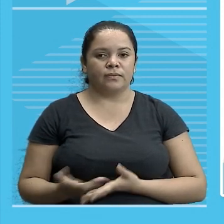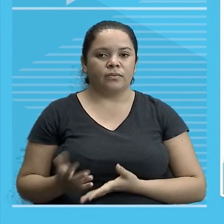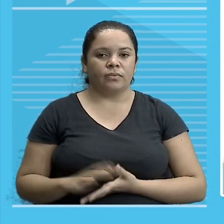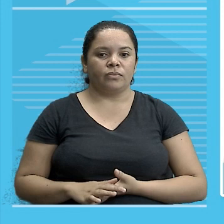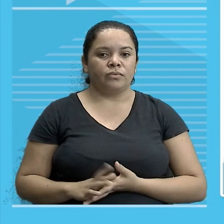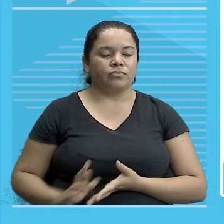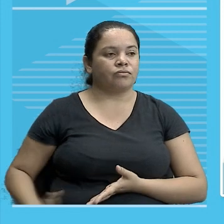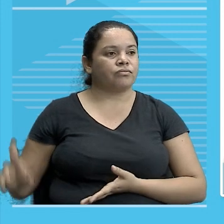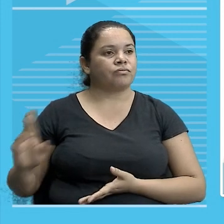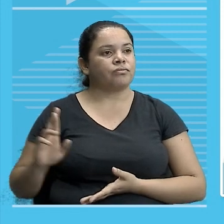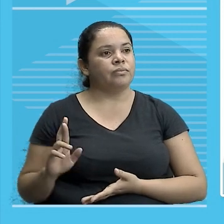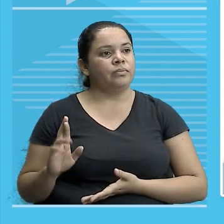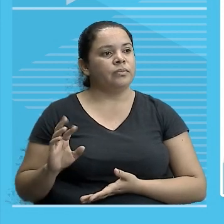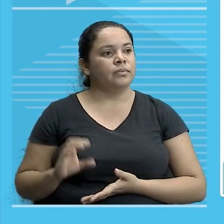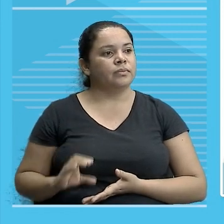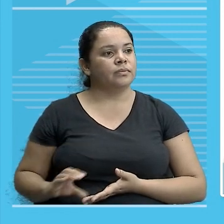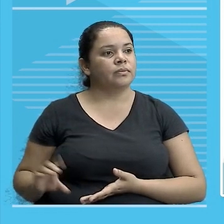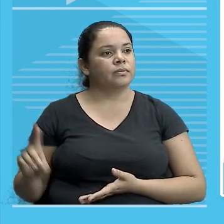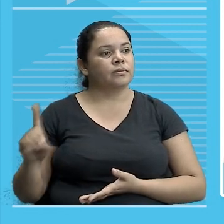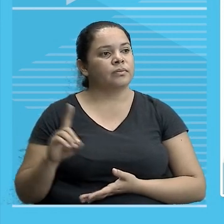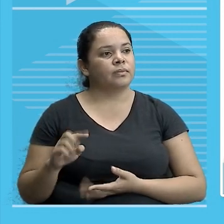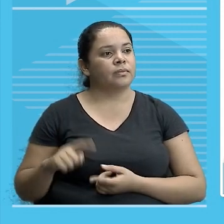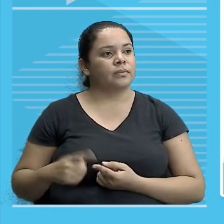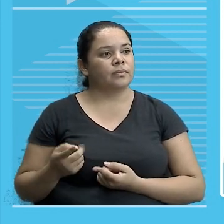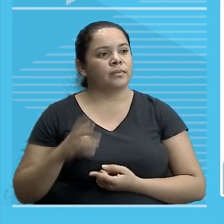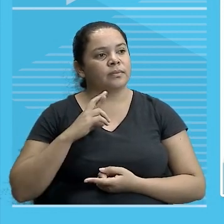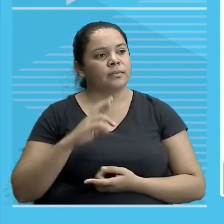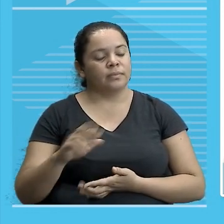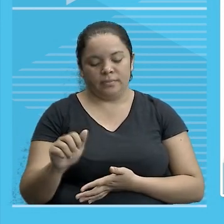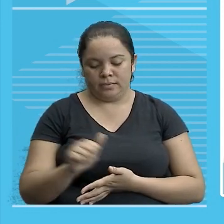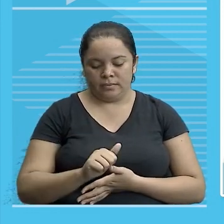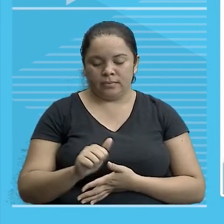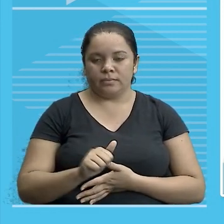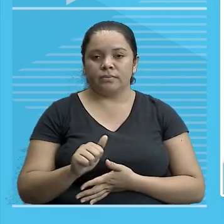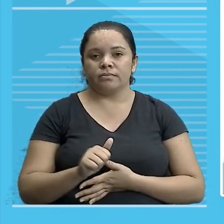na verdade o gabarito é a letra A. Pessoal,